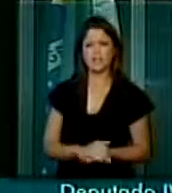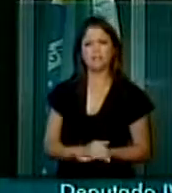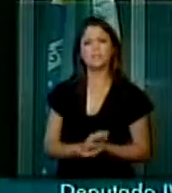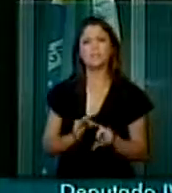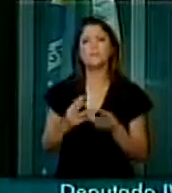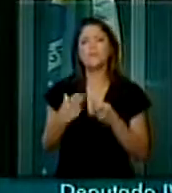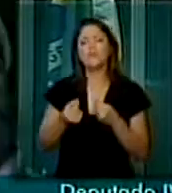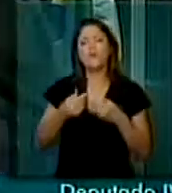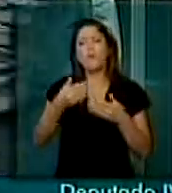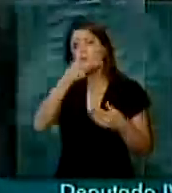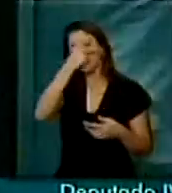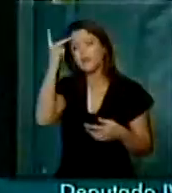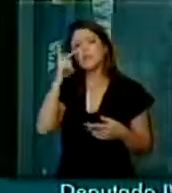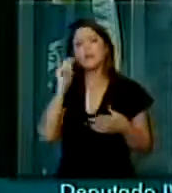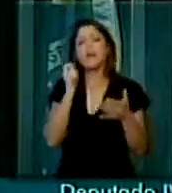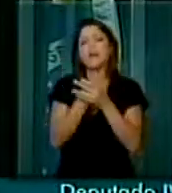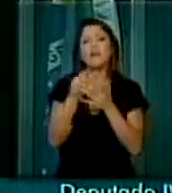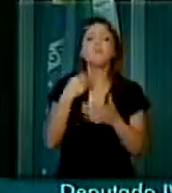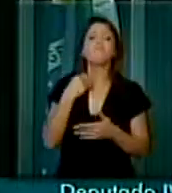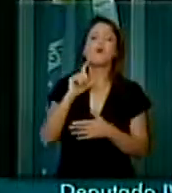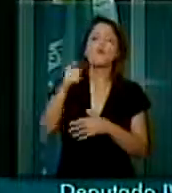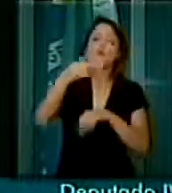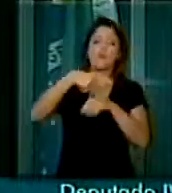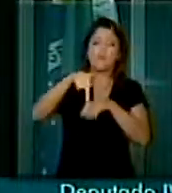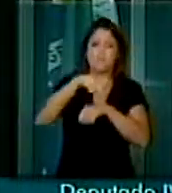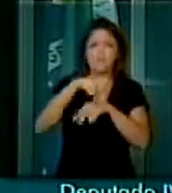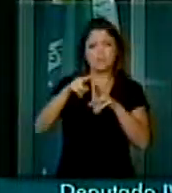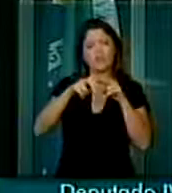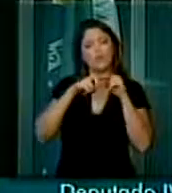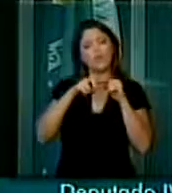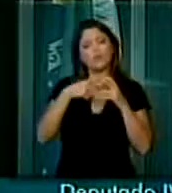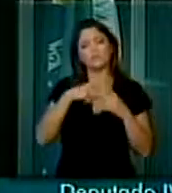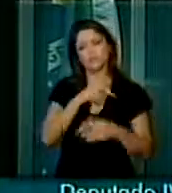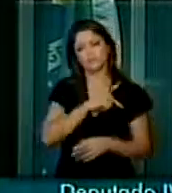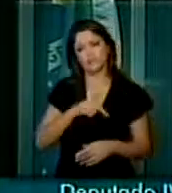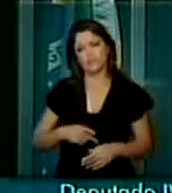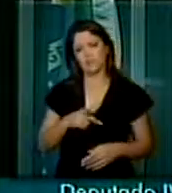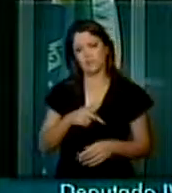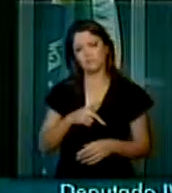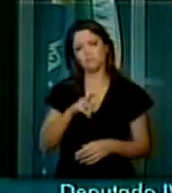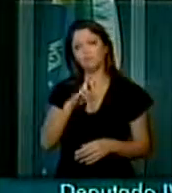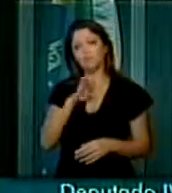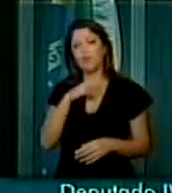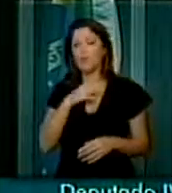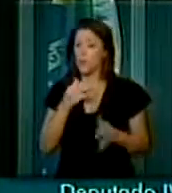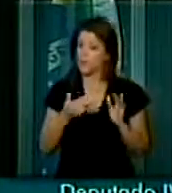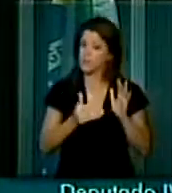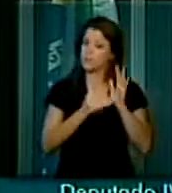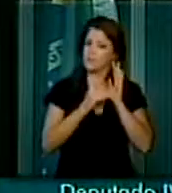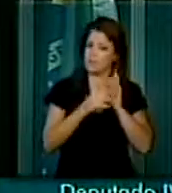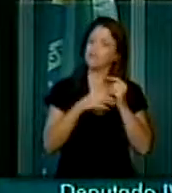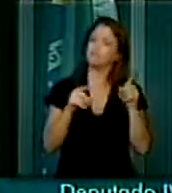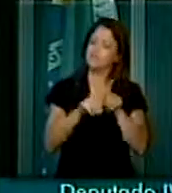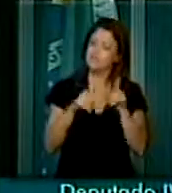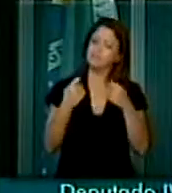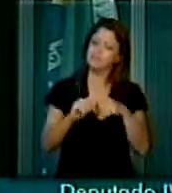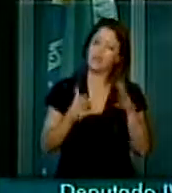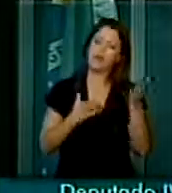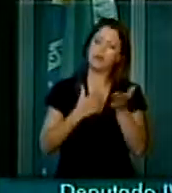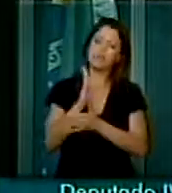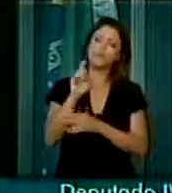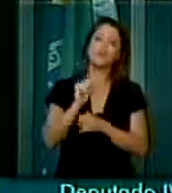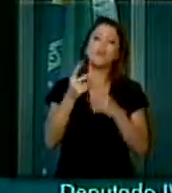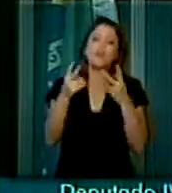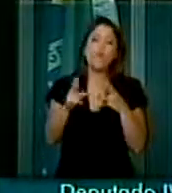banqueiros internacionais. Por isso, senhor presidente, na rota entendemos que o Senado também deve aprovar o que foi